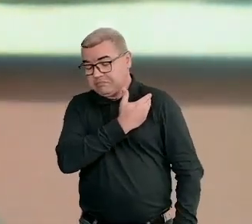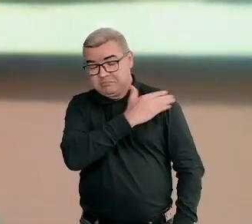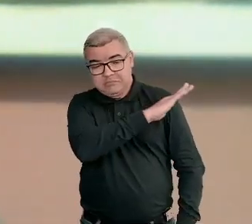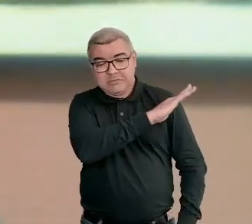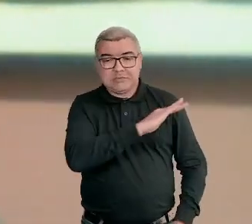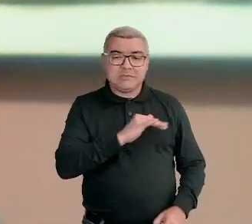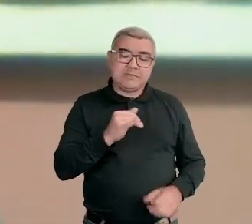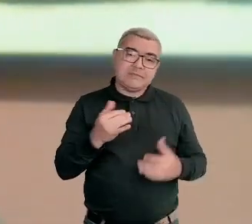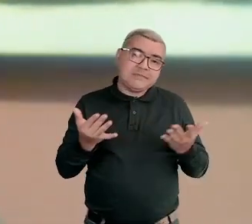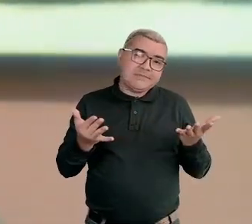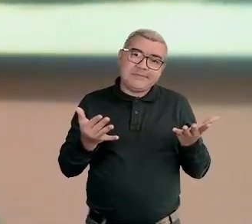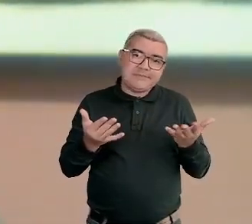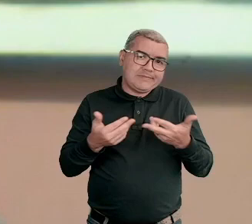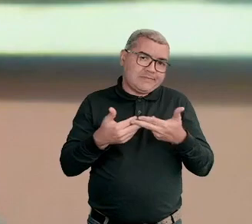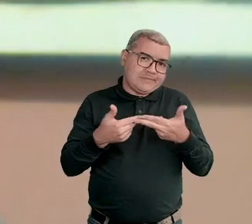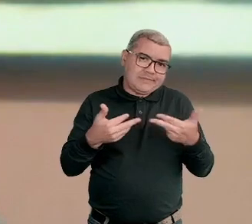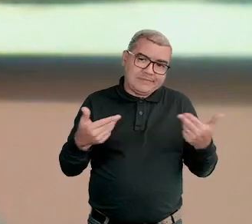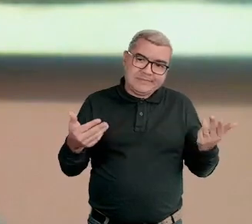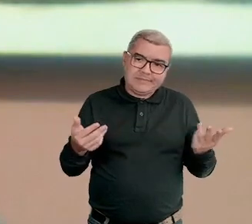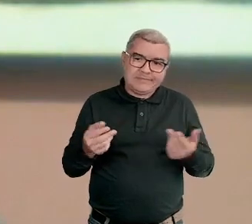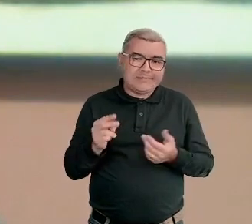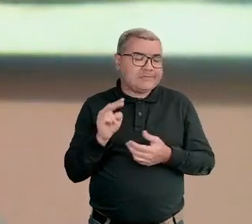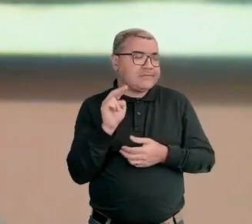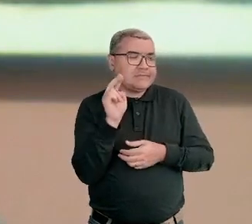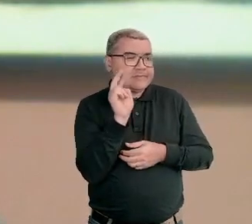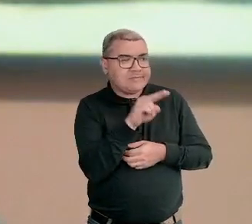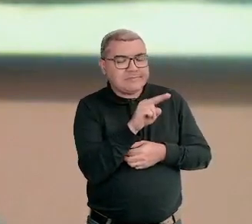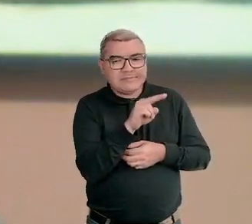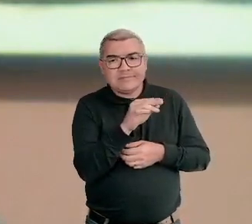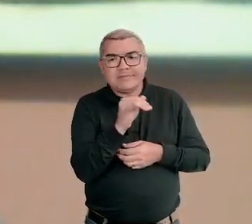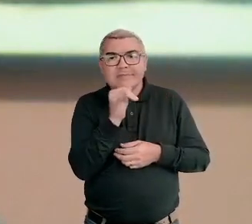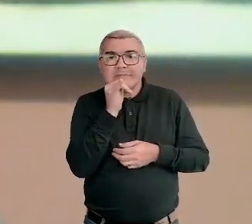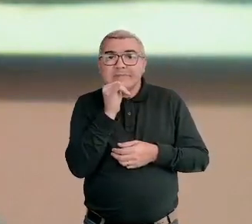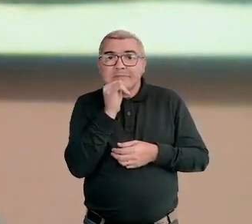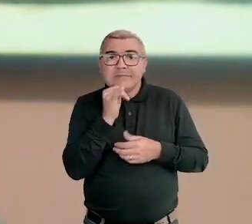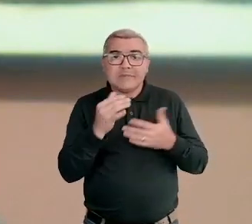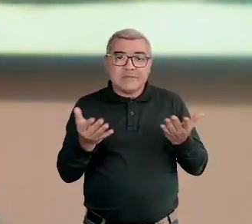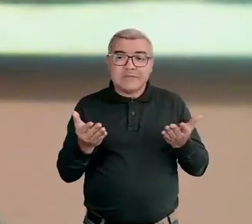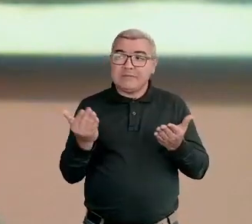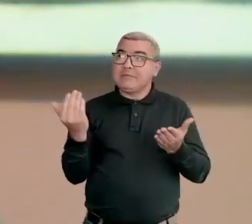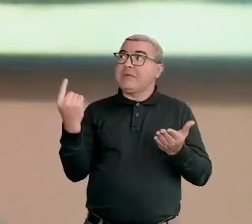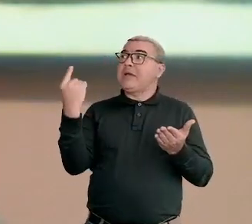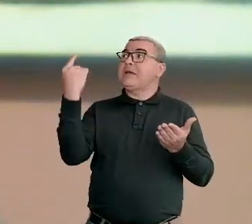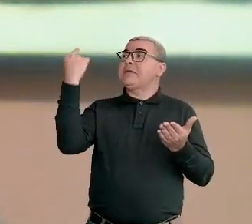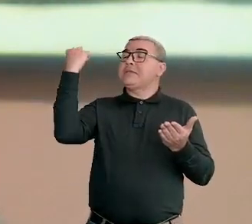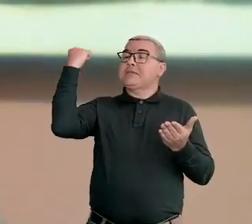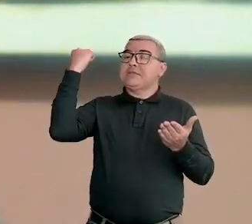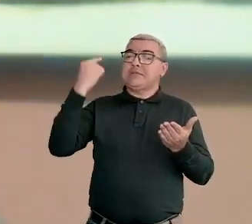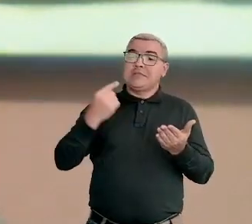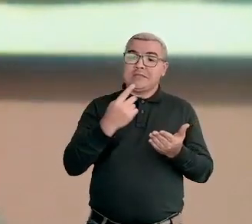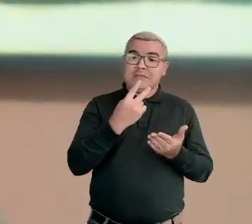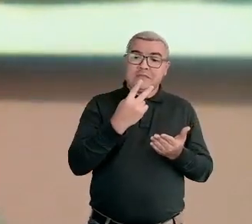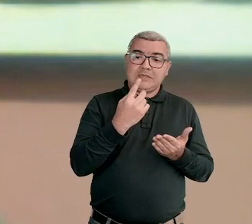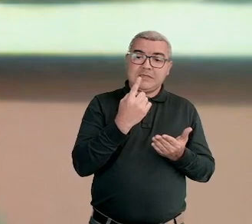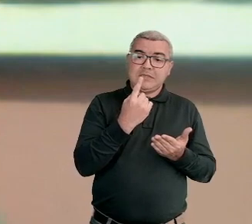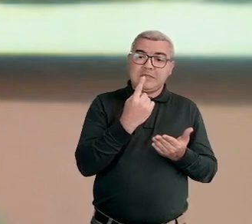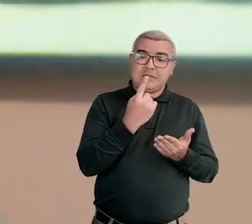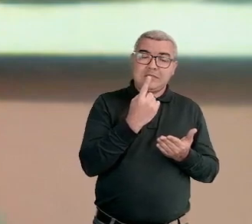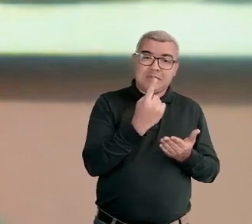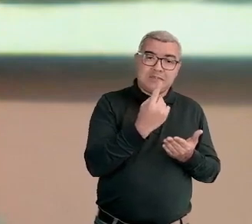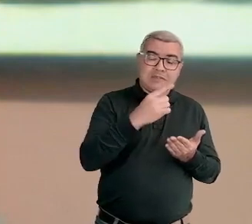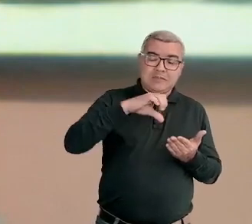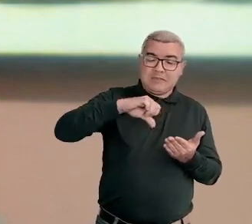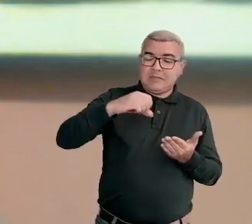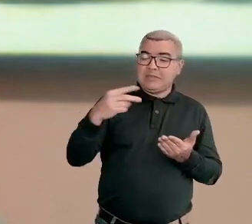não aceitamos, quando a gente vê que nós estamos em 1922, né? E que nós temos alguém,